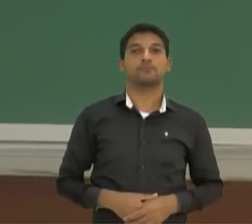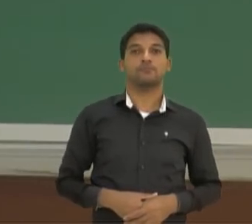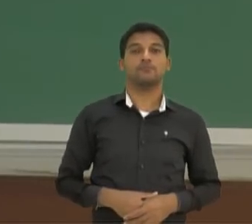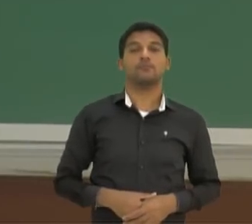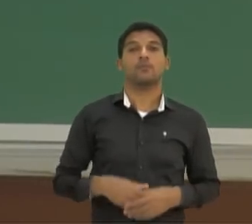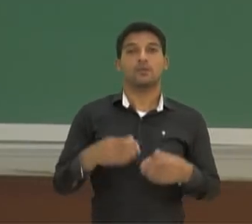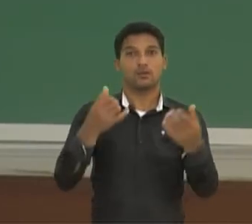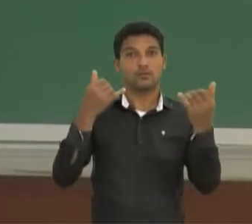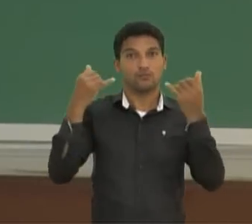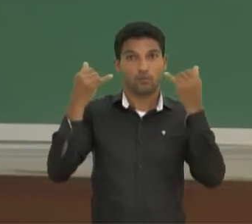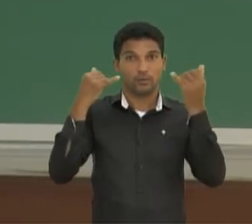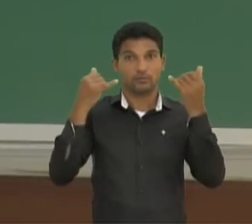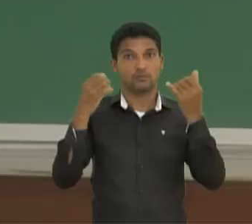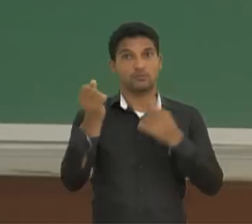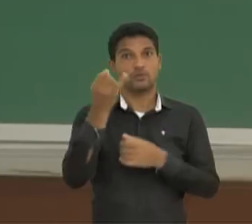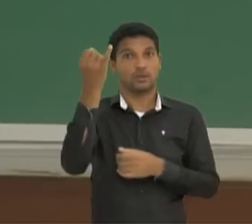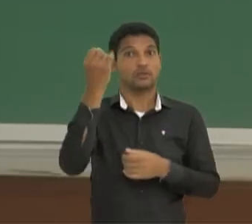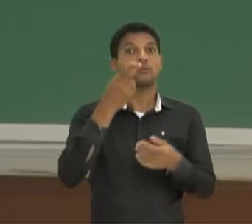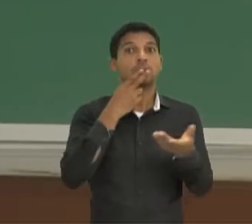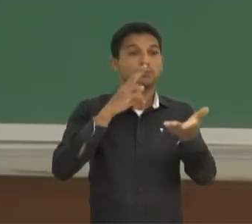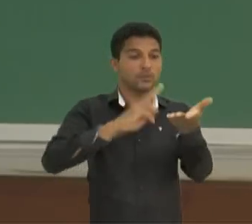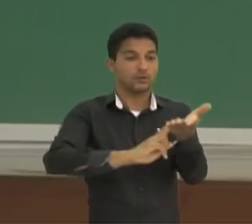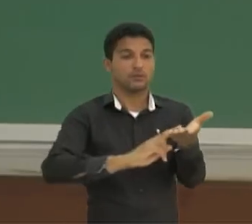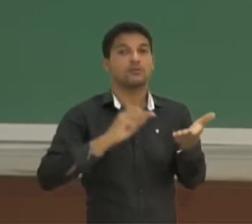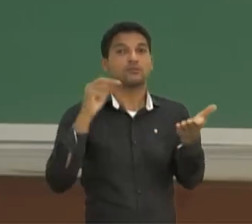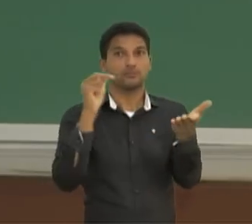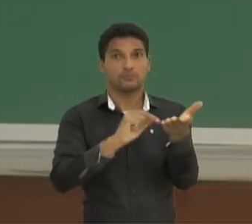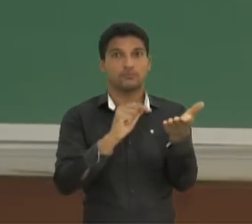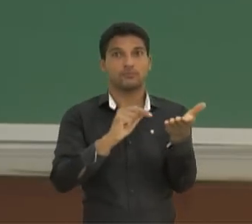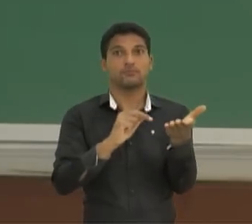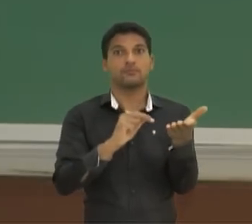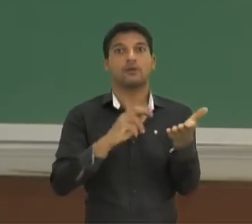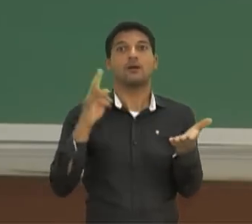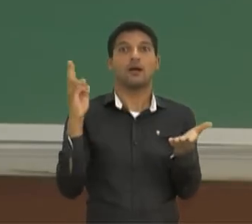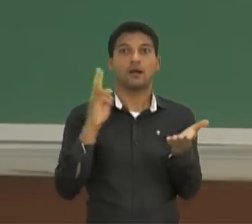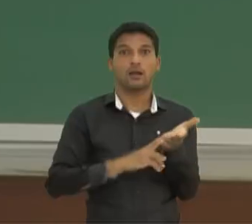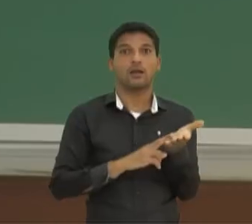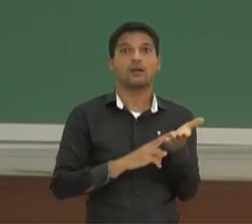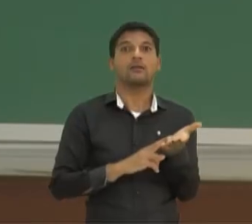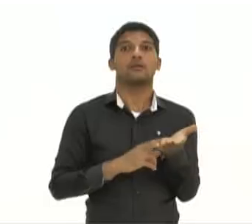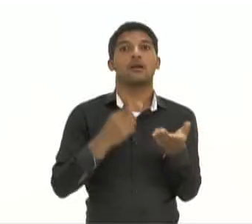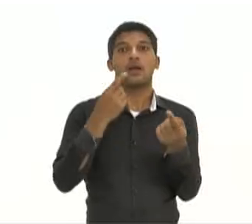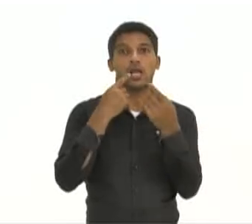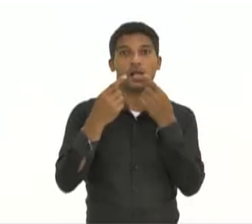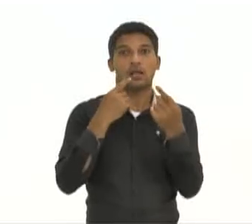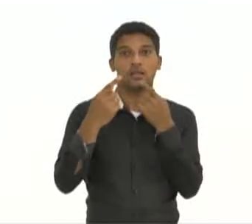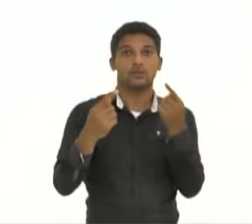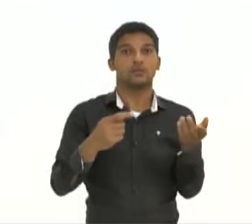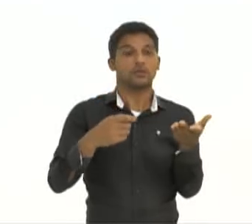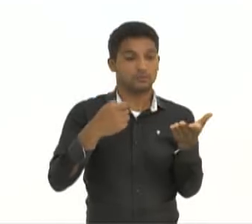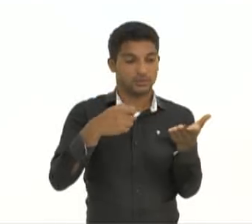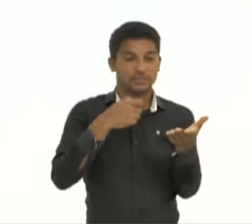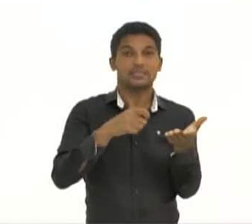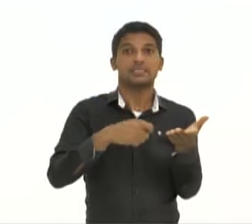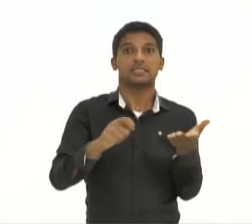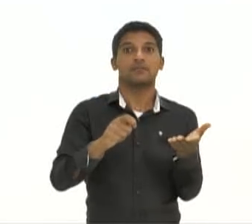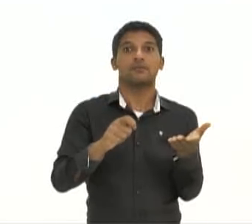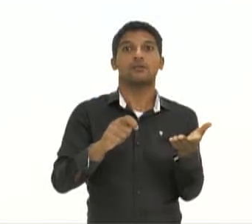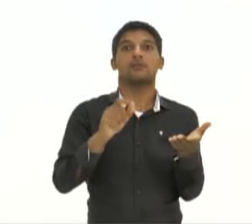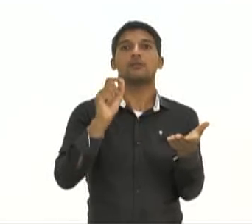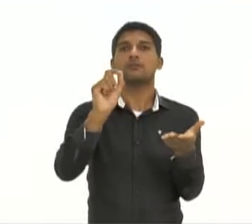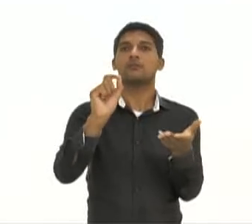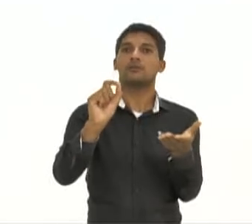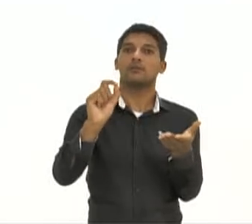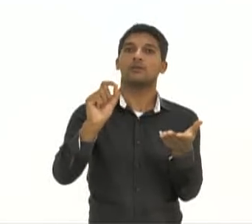Outra informação importante e que muita gente acaba esquecendo é que a carta de reclamação deve ser escrita preferencialmente por meio digital.